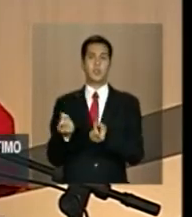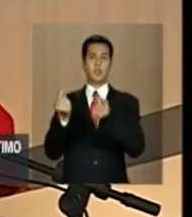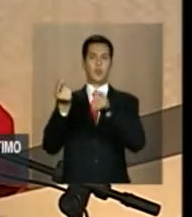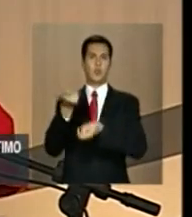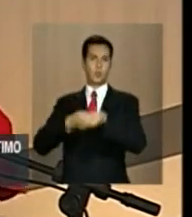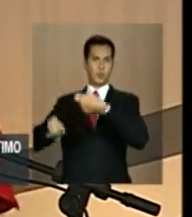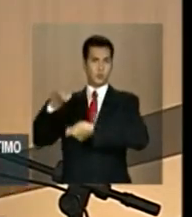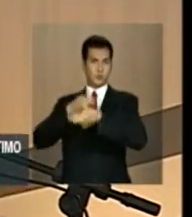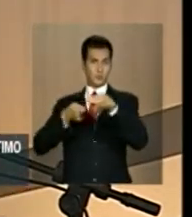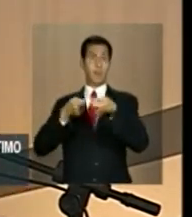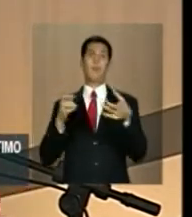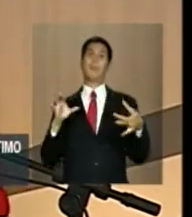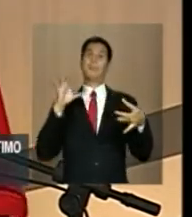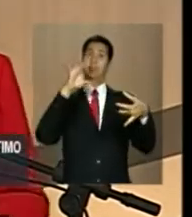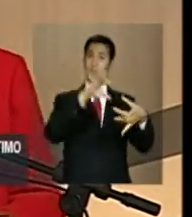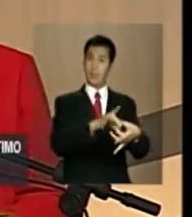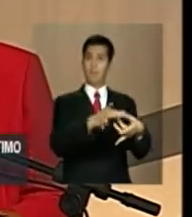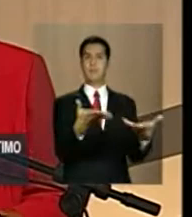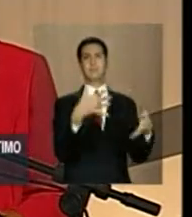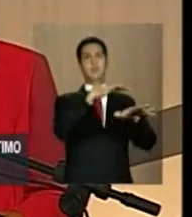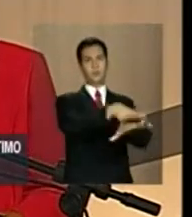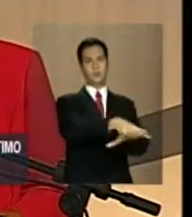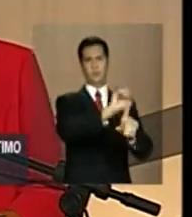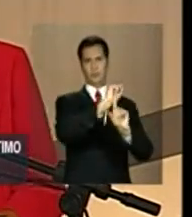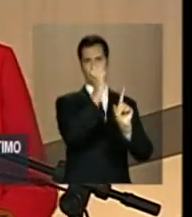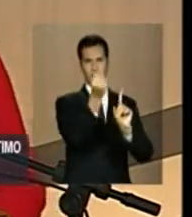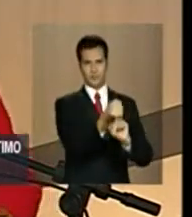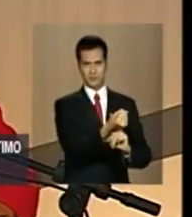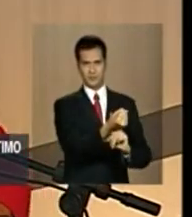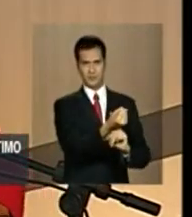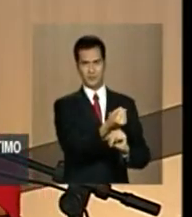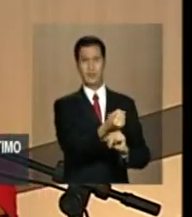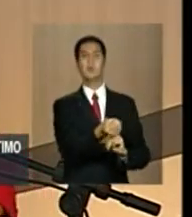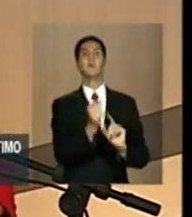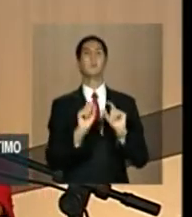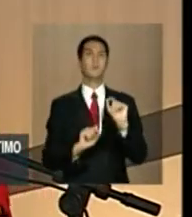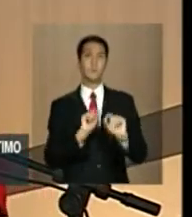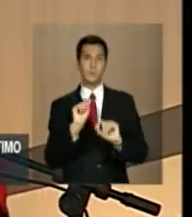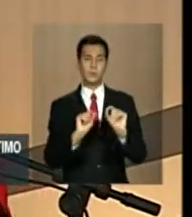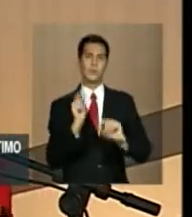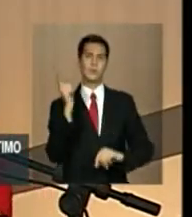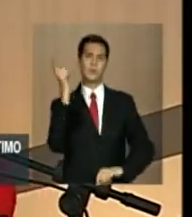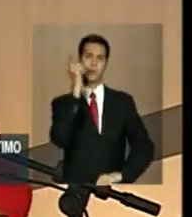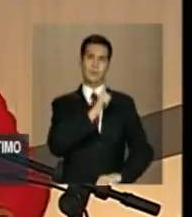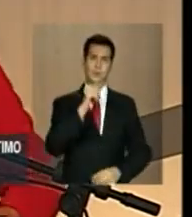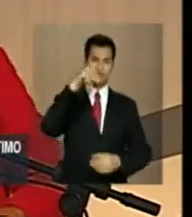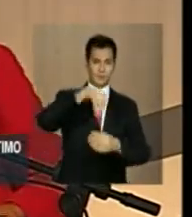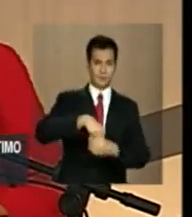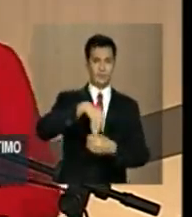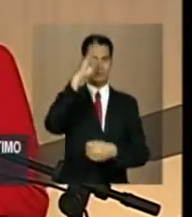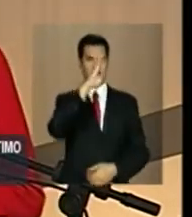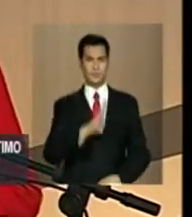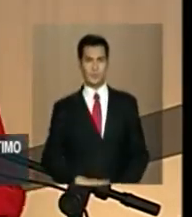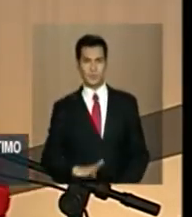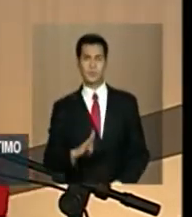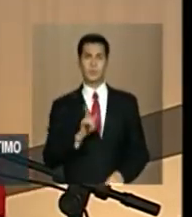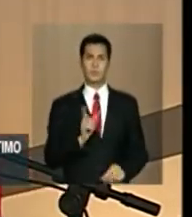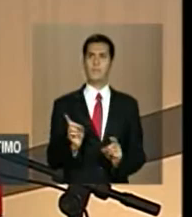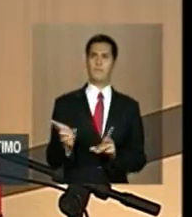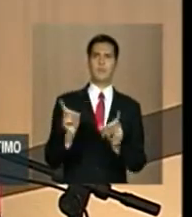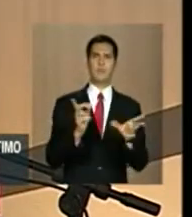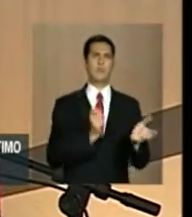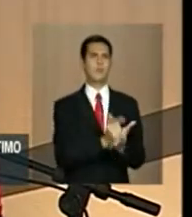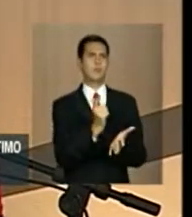social, um modelo que conseguiu formar o mercado interno, elevando